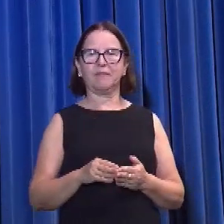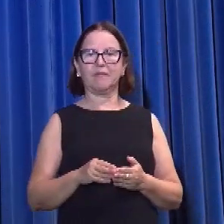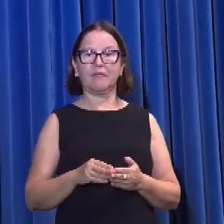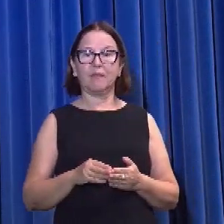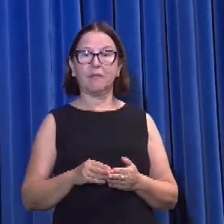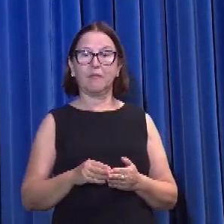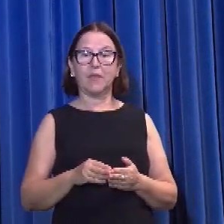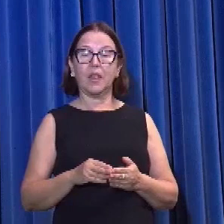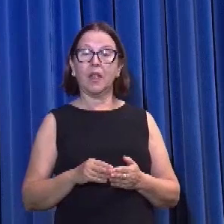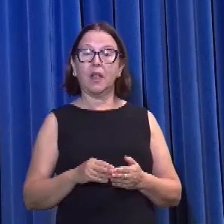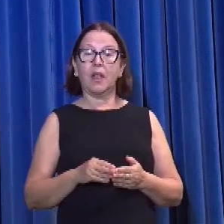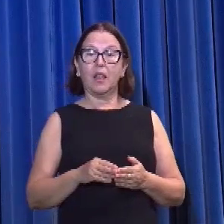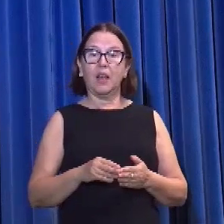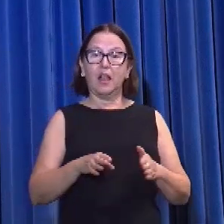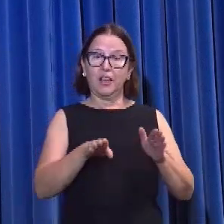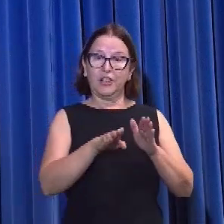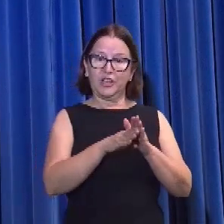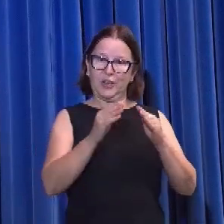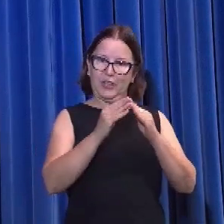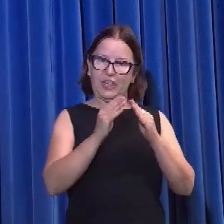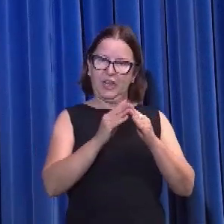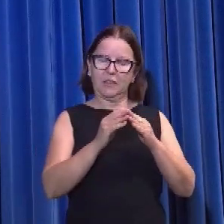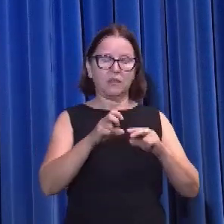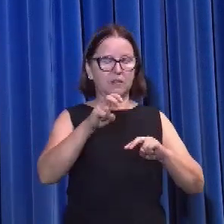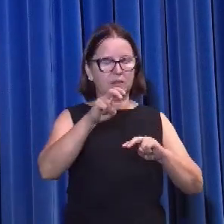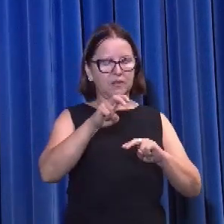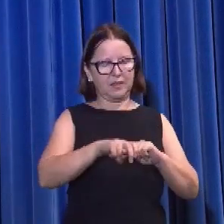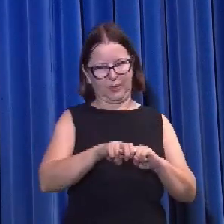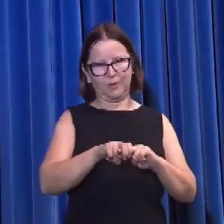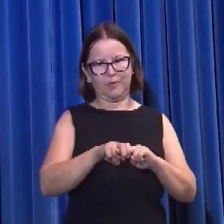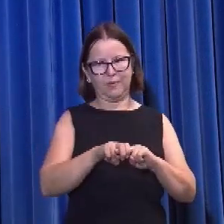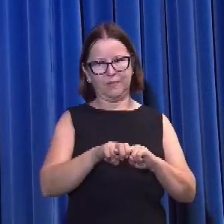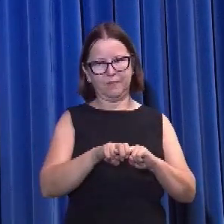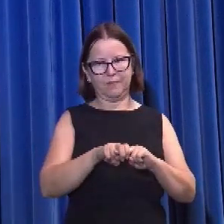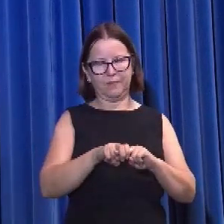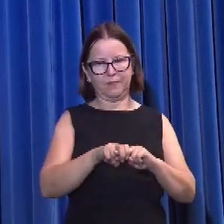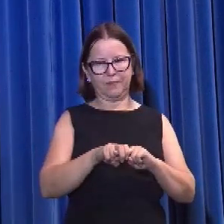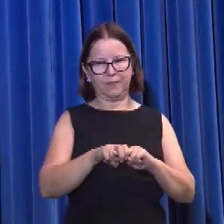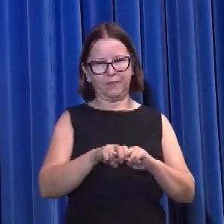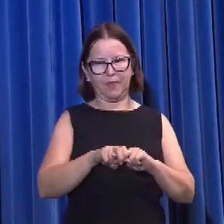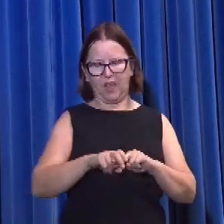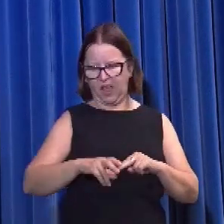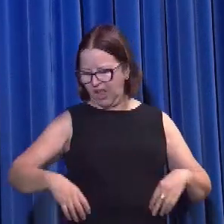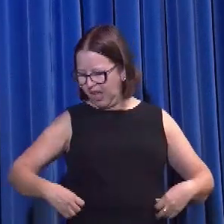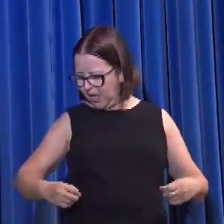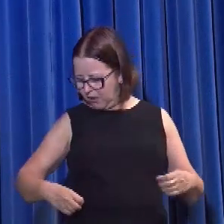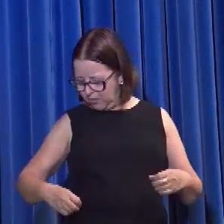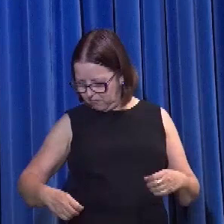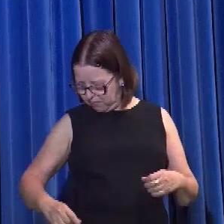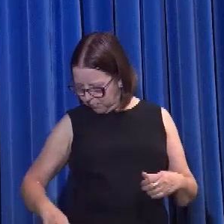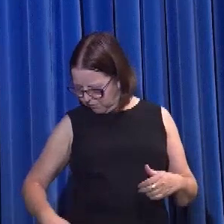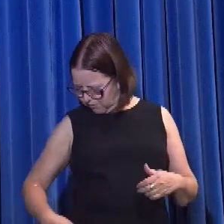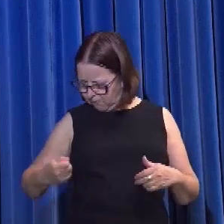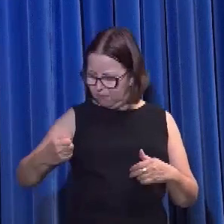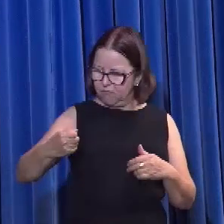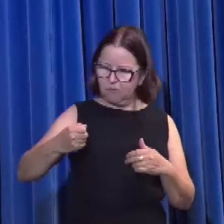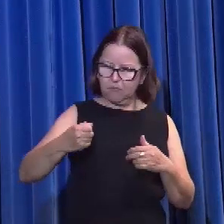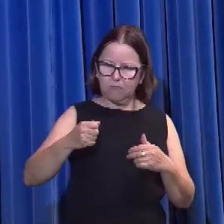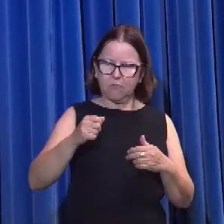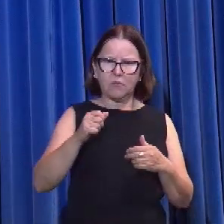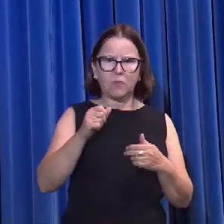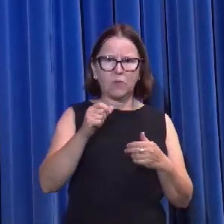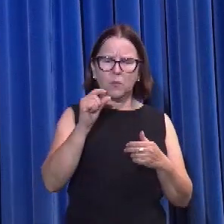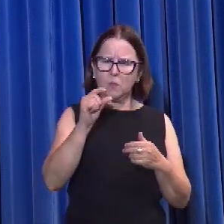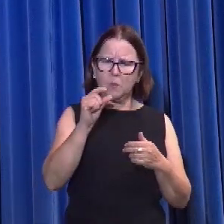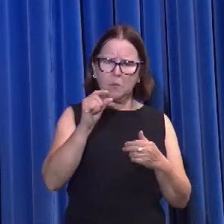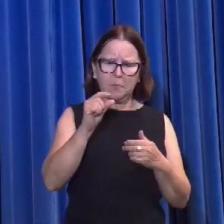E quando ele sentou lá, por alguma razão, ele mexendo na roupa, ficou um pedacinho